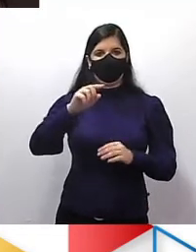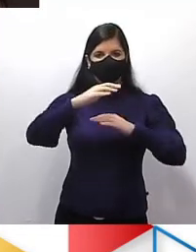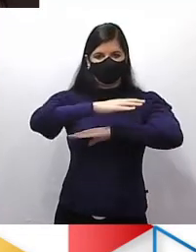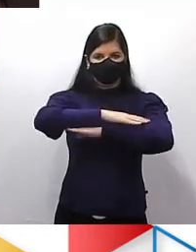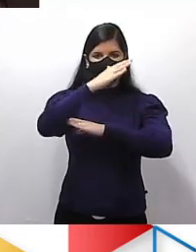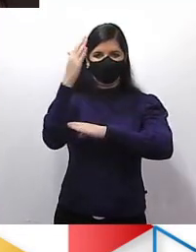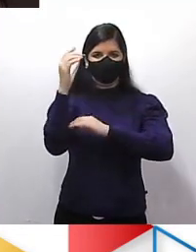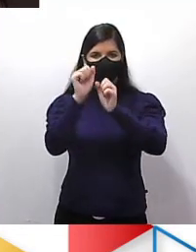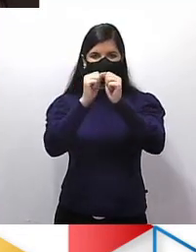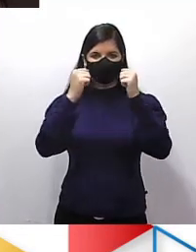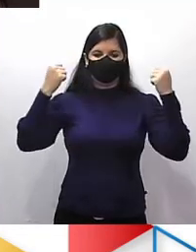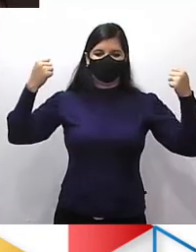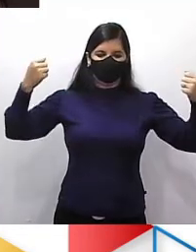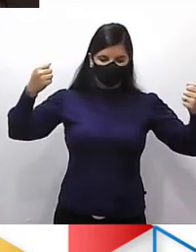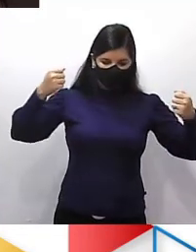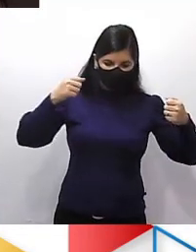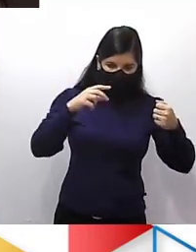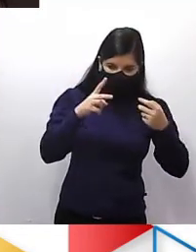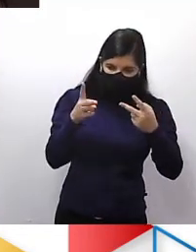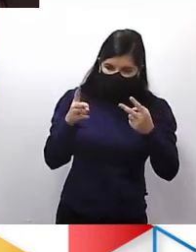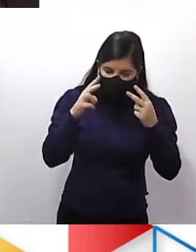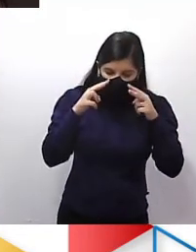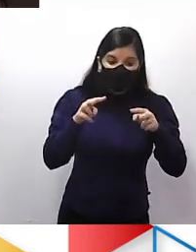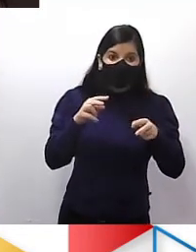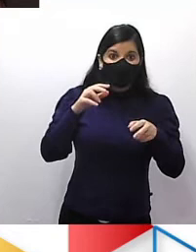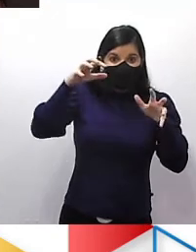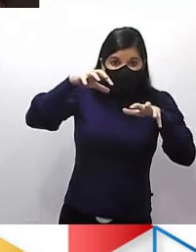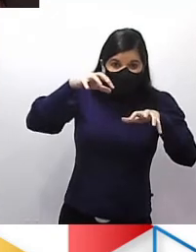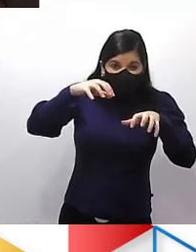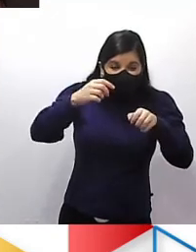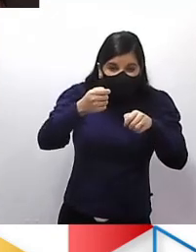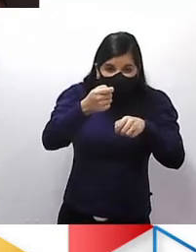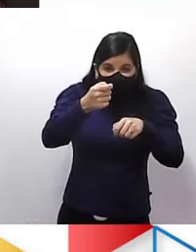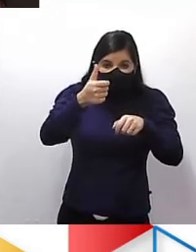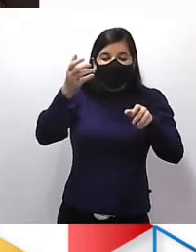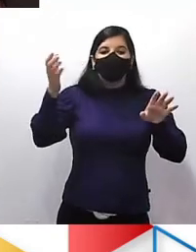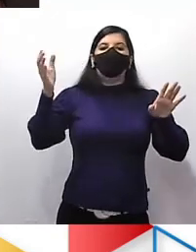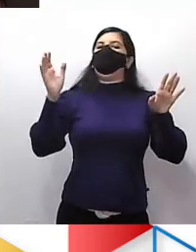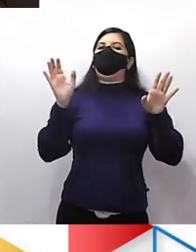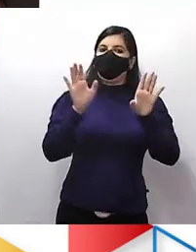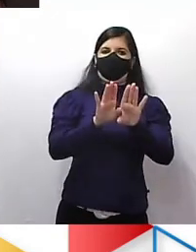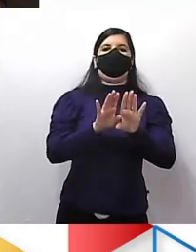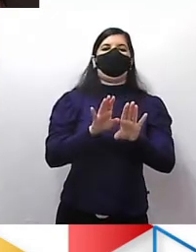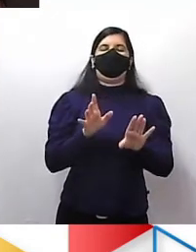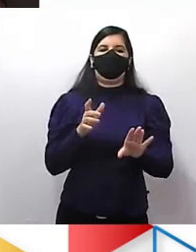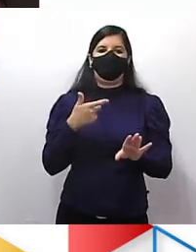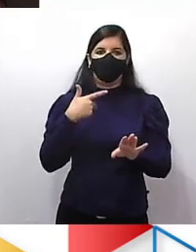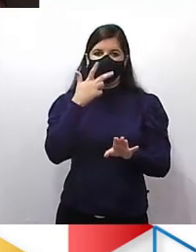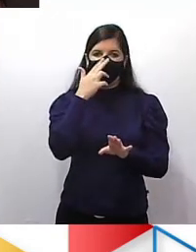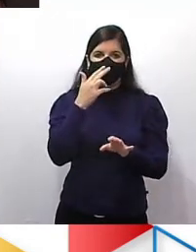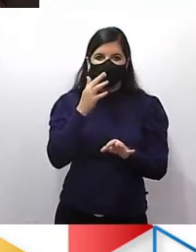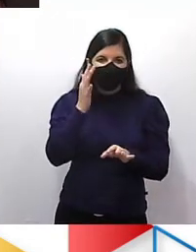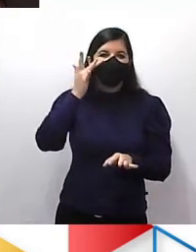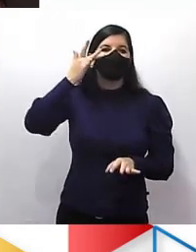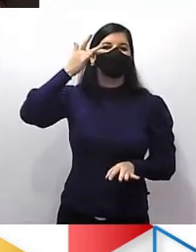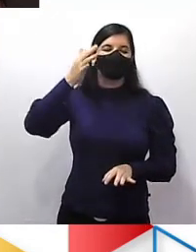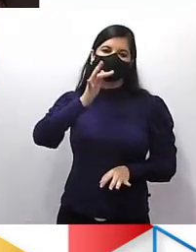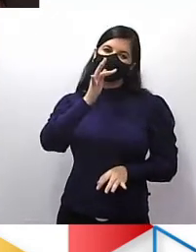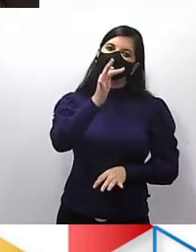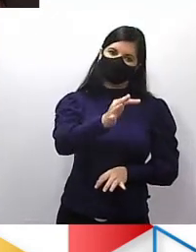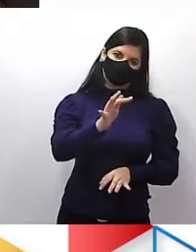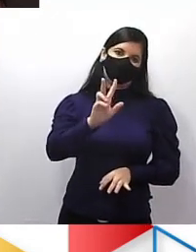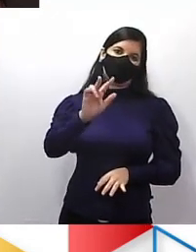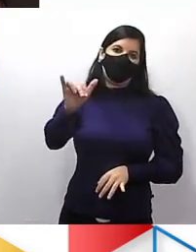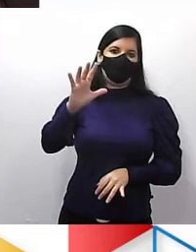janela, olho que vai chover daqui a pouco e eu digo it's going to rain. Estou fazendo aí uma previsão de algo